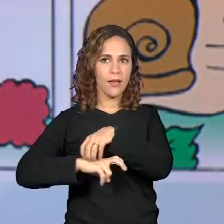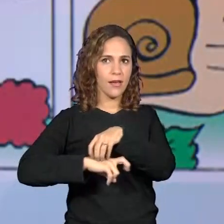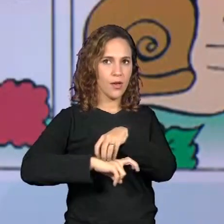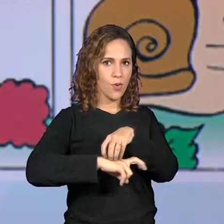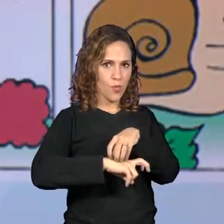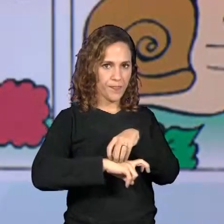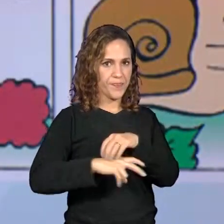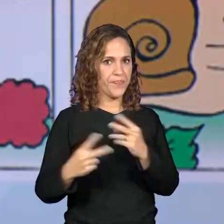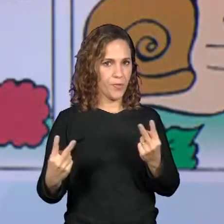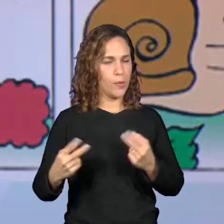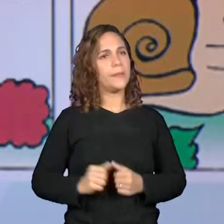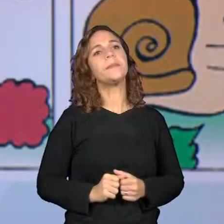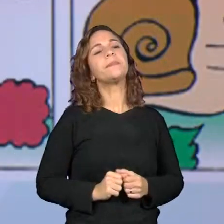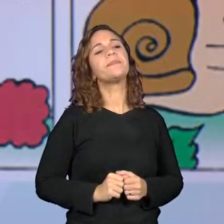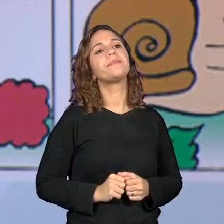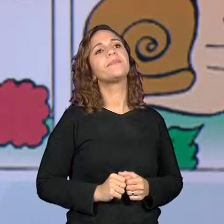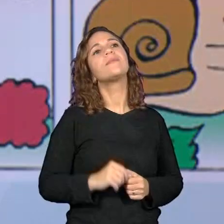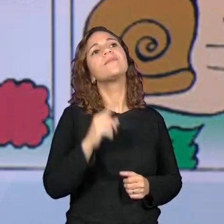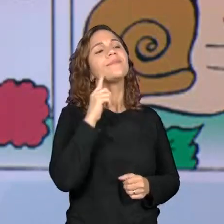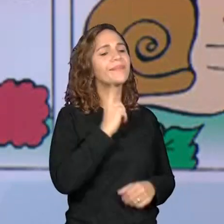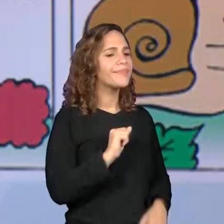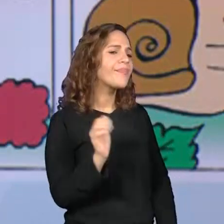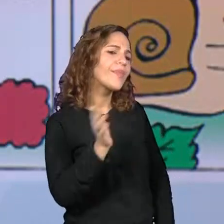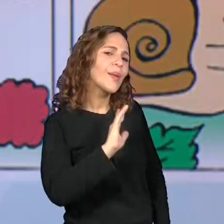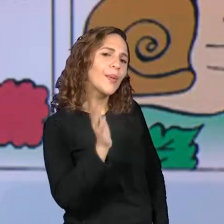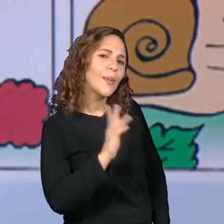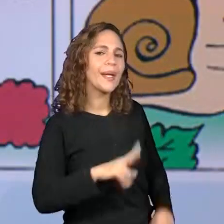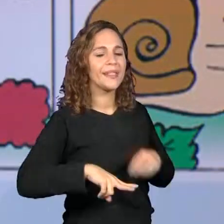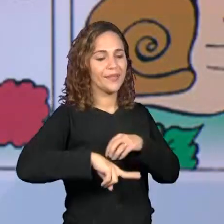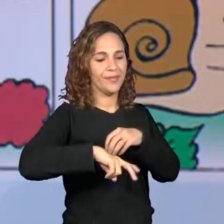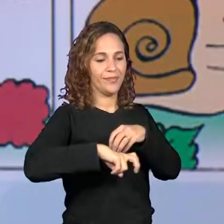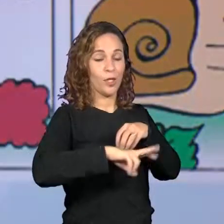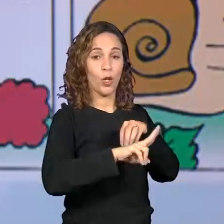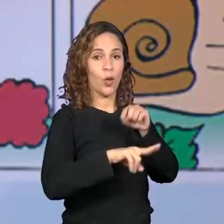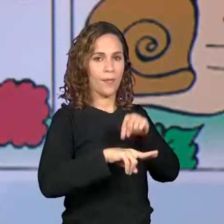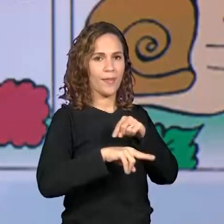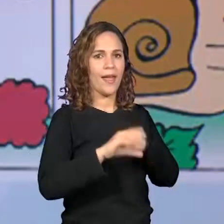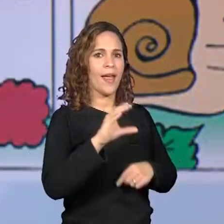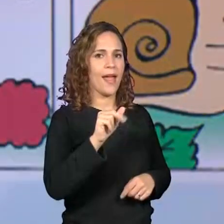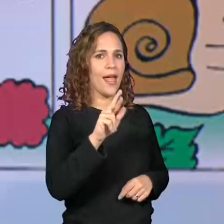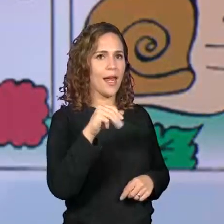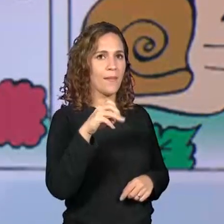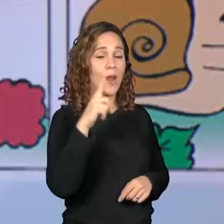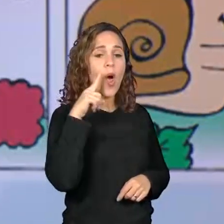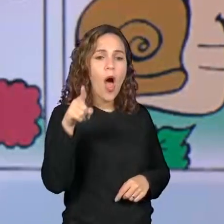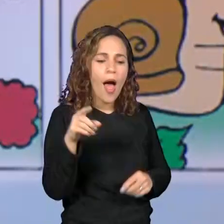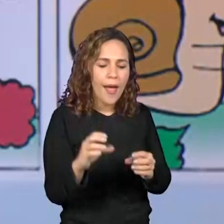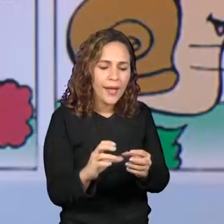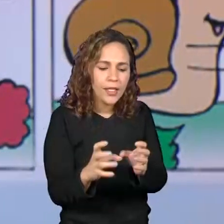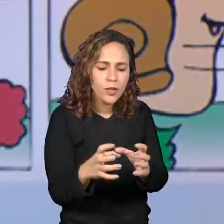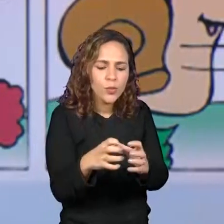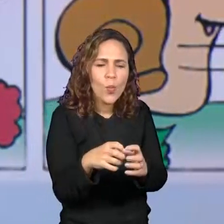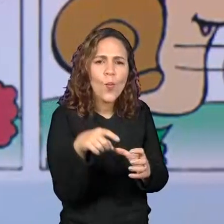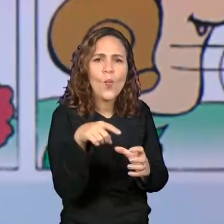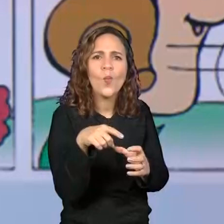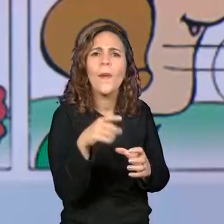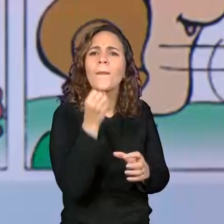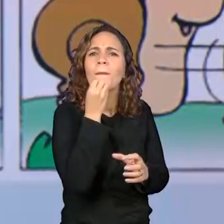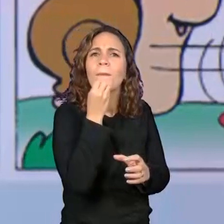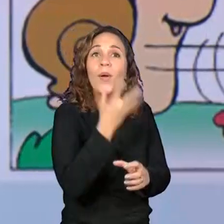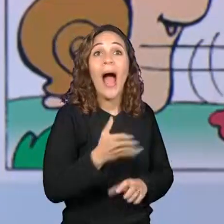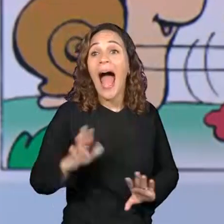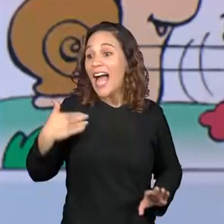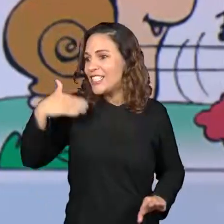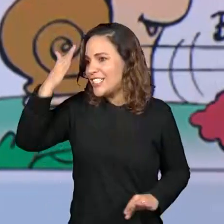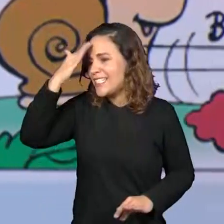Caramujo, vamos ver. Olá, caramelo. Uma amora madurinha. Já sei. A